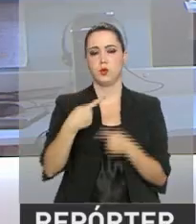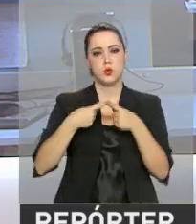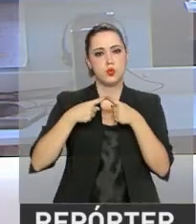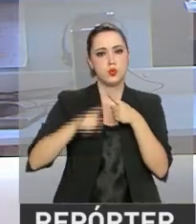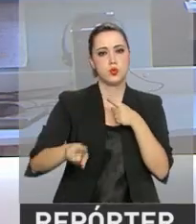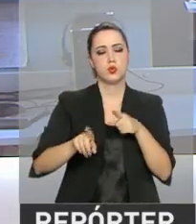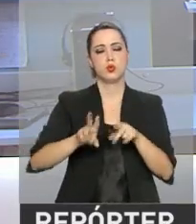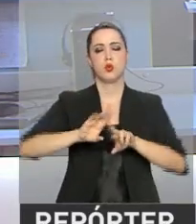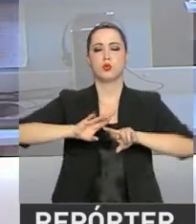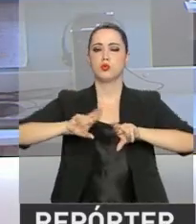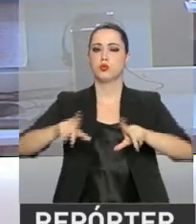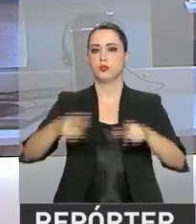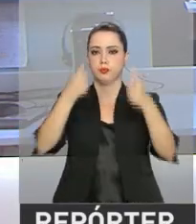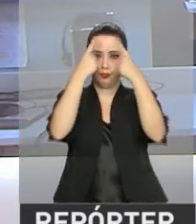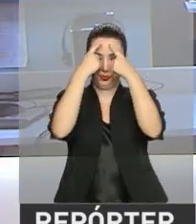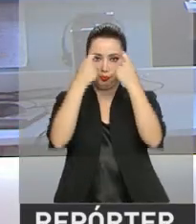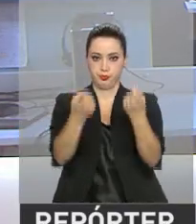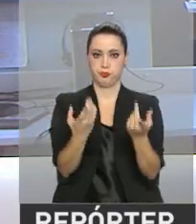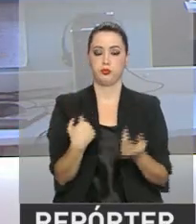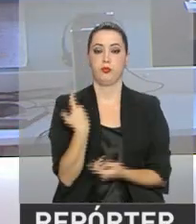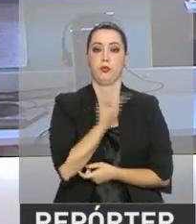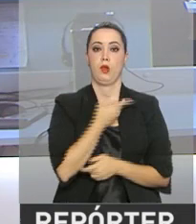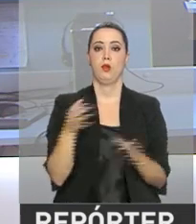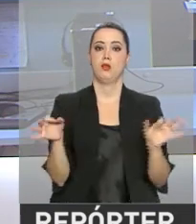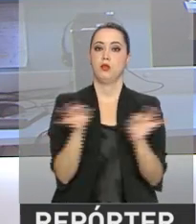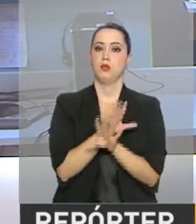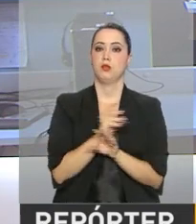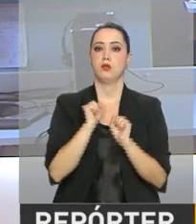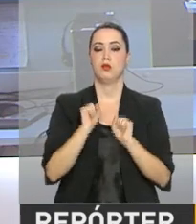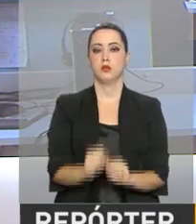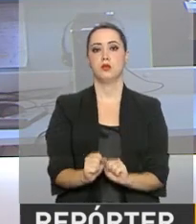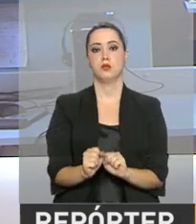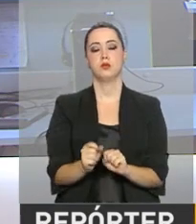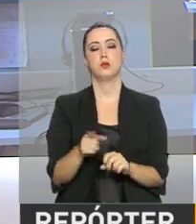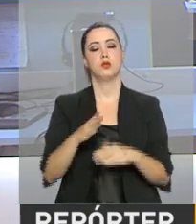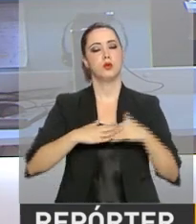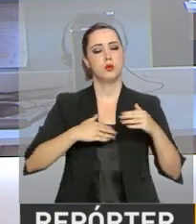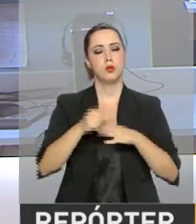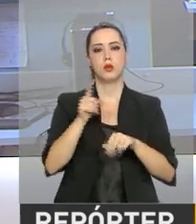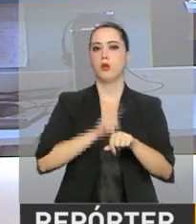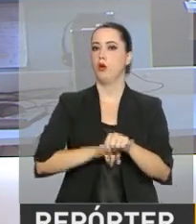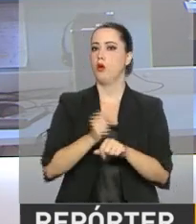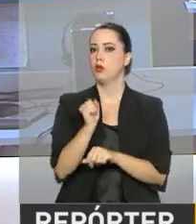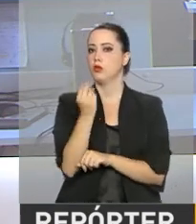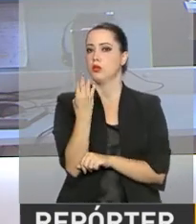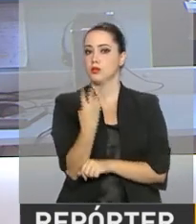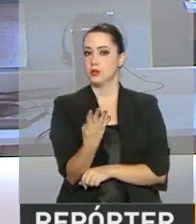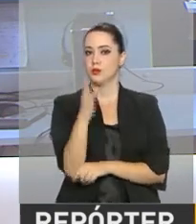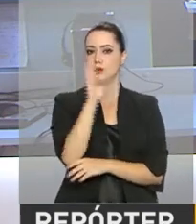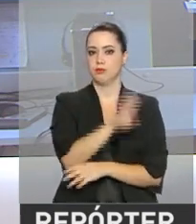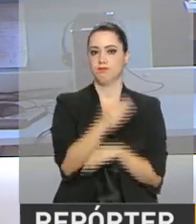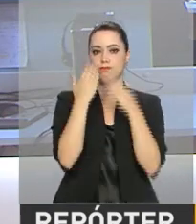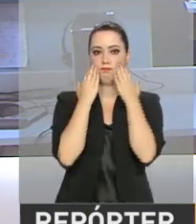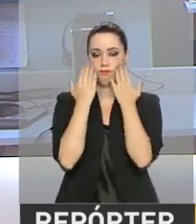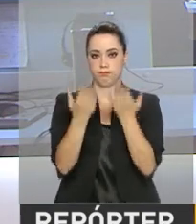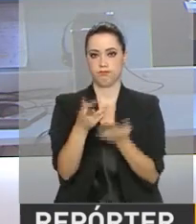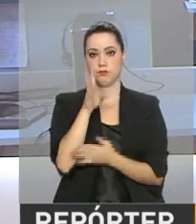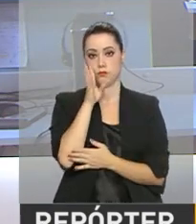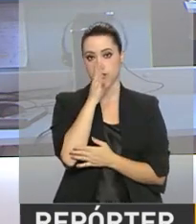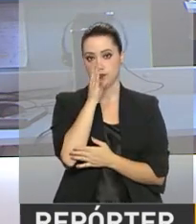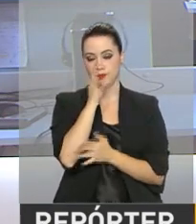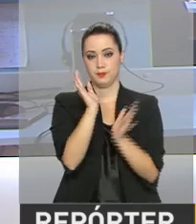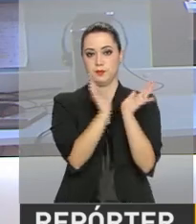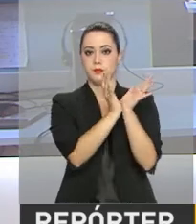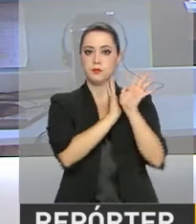ea edição do repórter nbr termina aqui nós nos vemos a qualquer momento às quatro da tarde na próxima edição você pode acompanhar